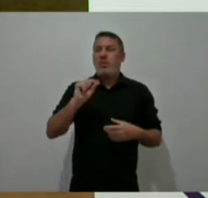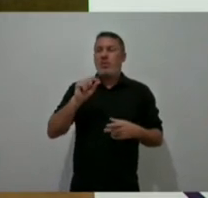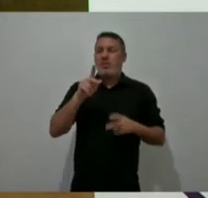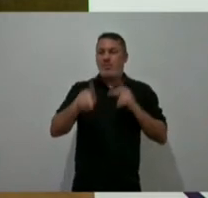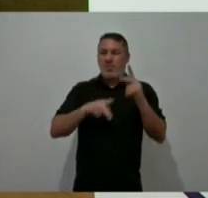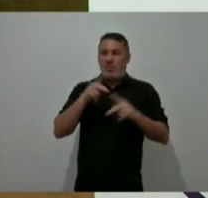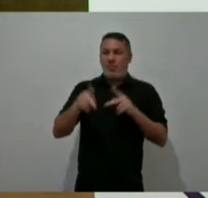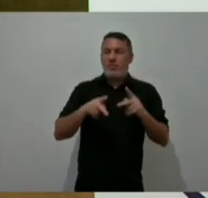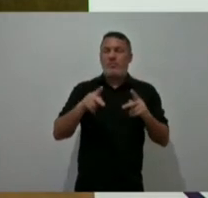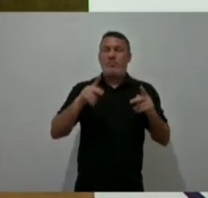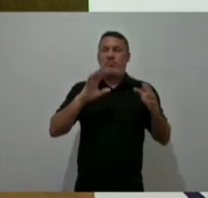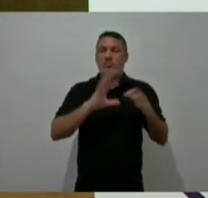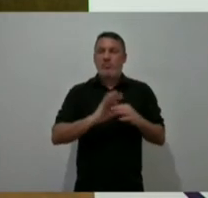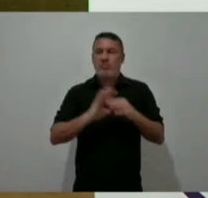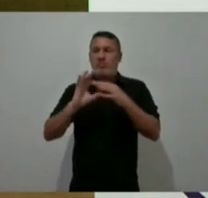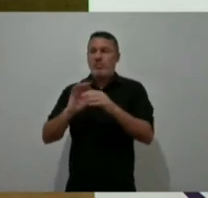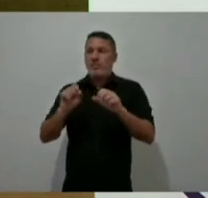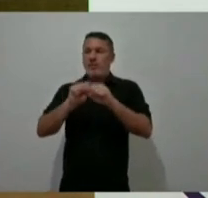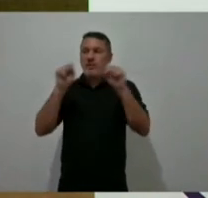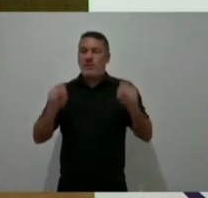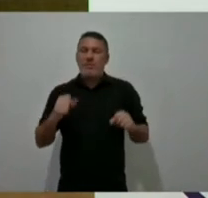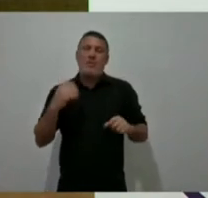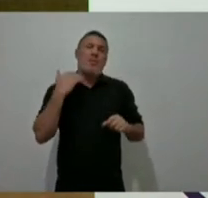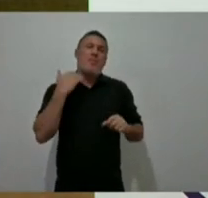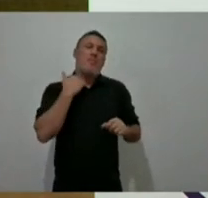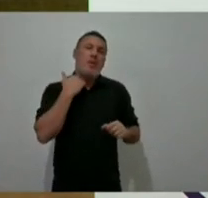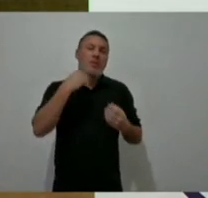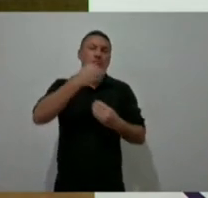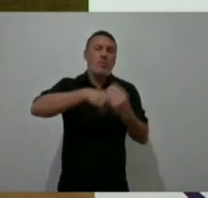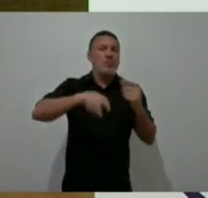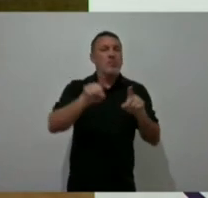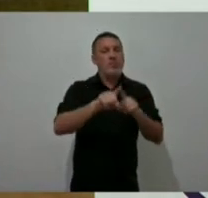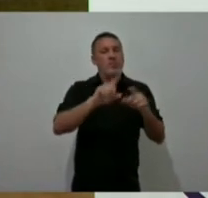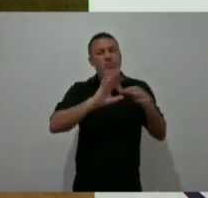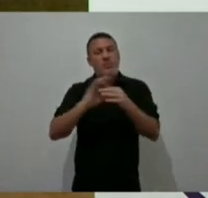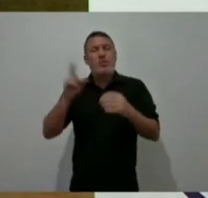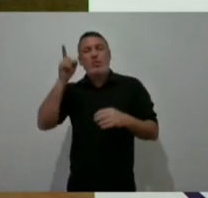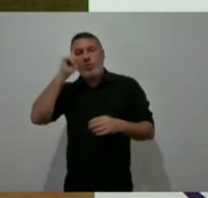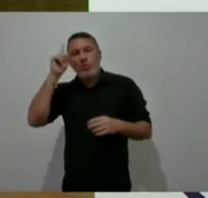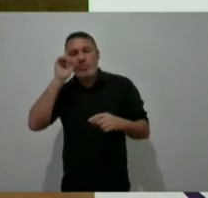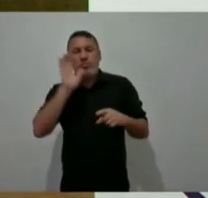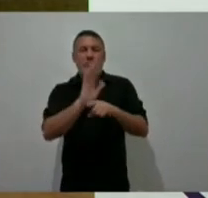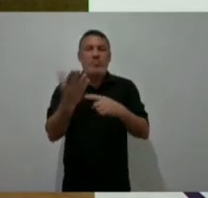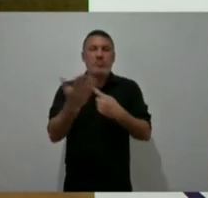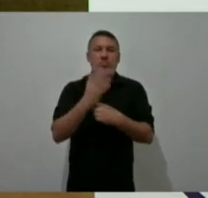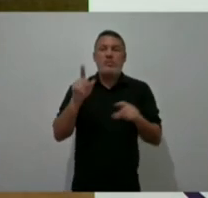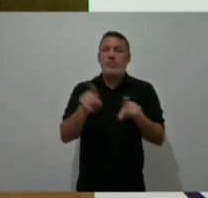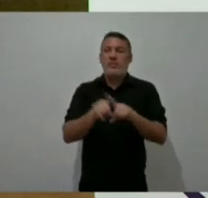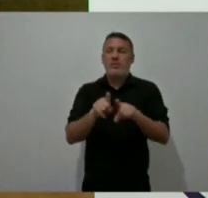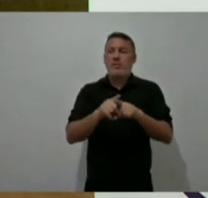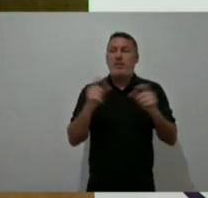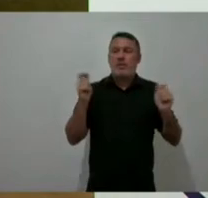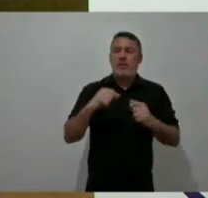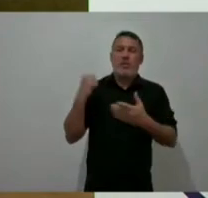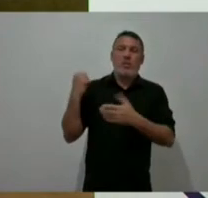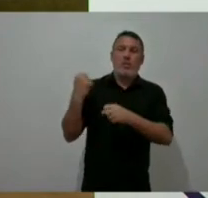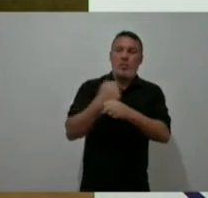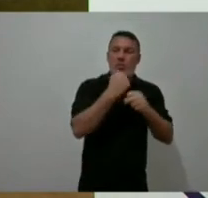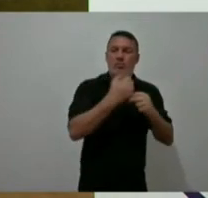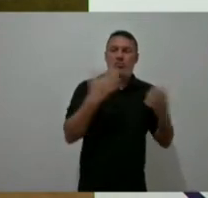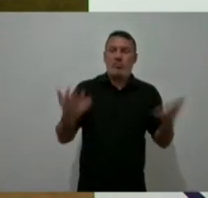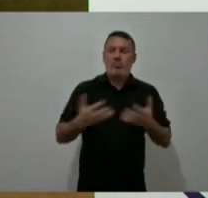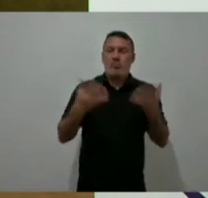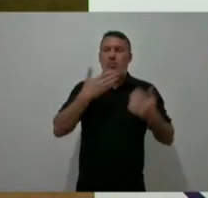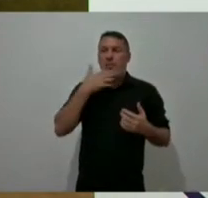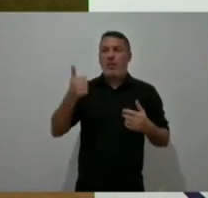um serviço bancário, conectado com o seu dia a dia e literalmente possibilitando ali a construção de melhores serviços. É